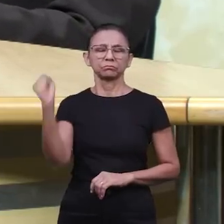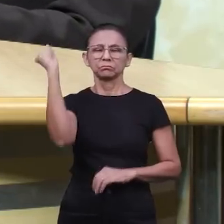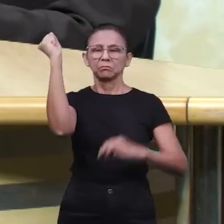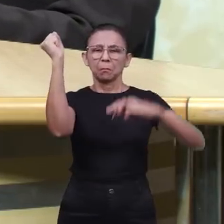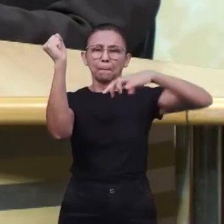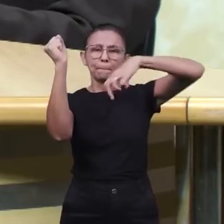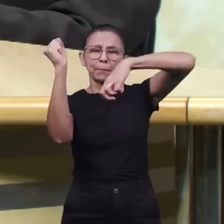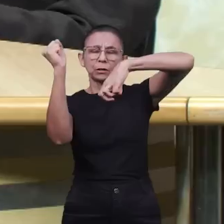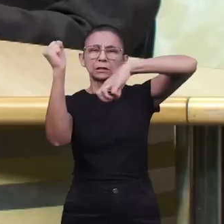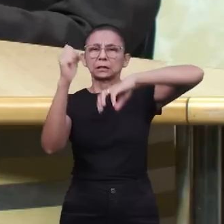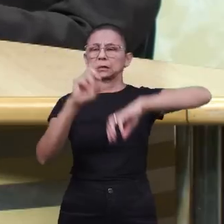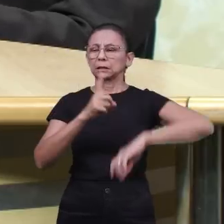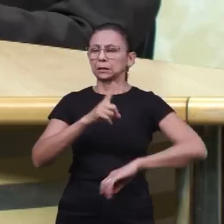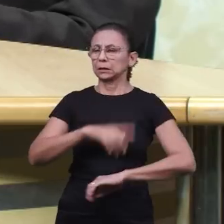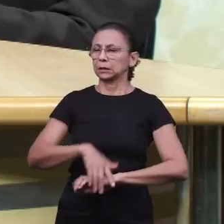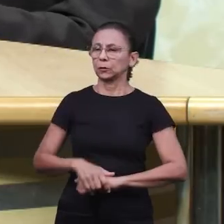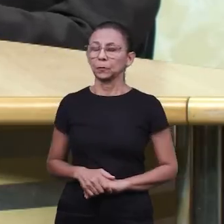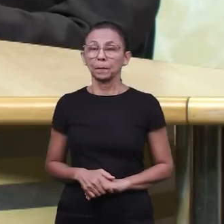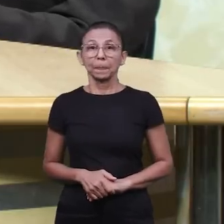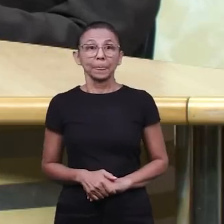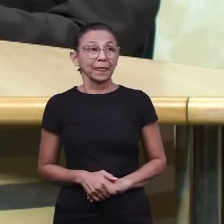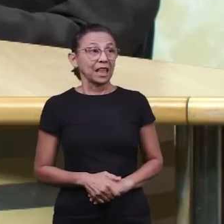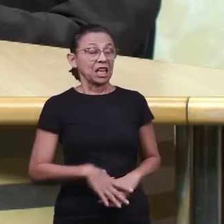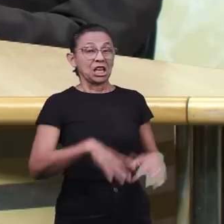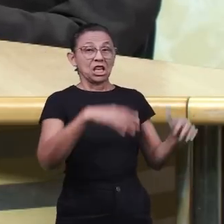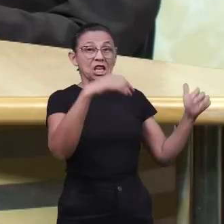E Nabucodonosor ficou enfurecido,